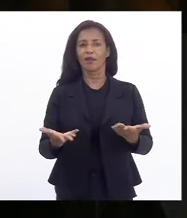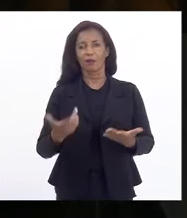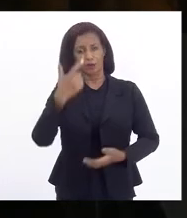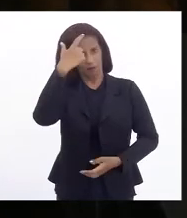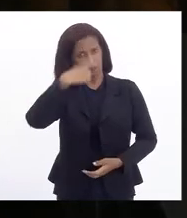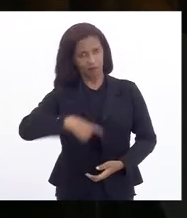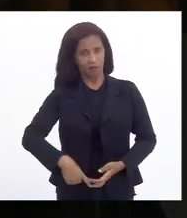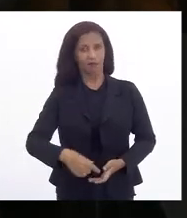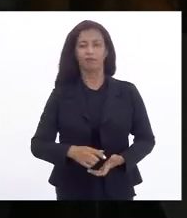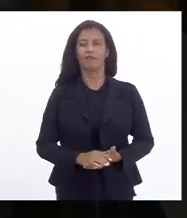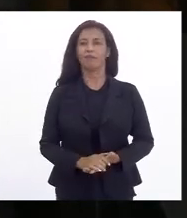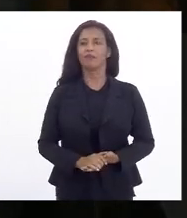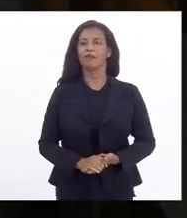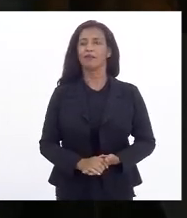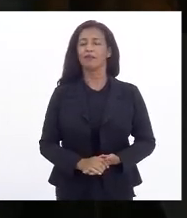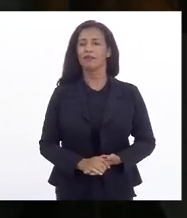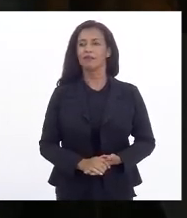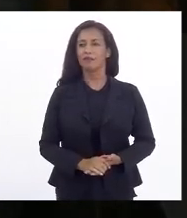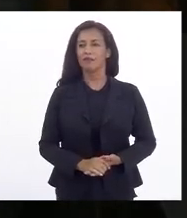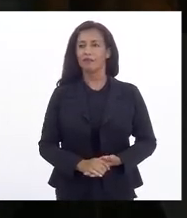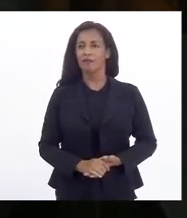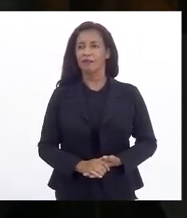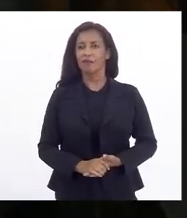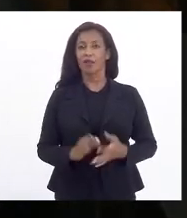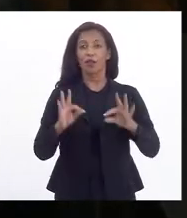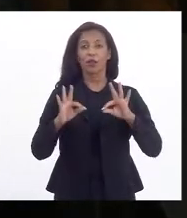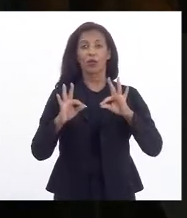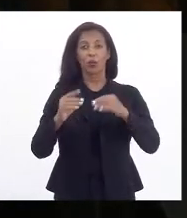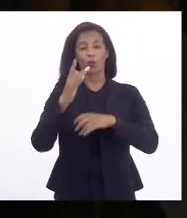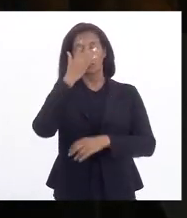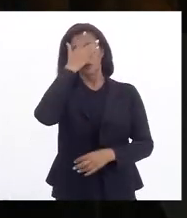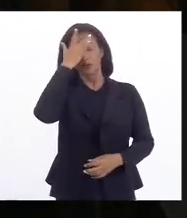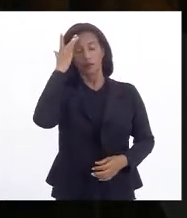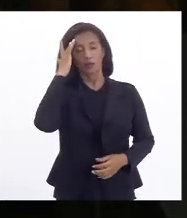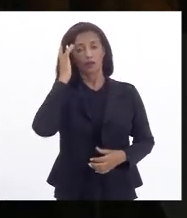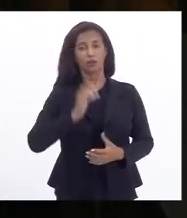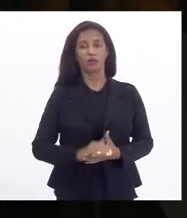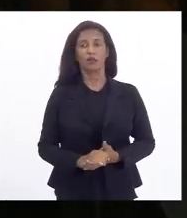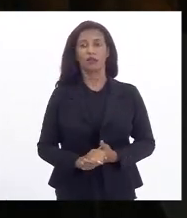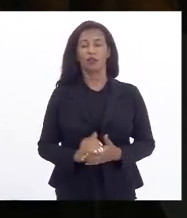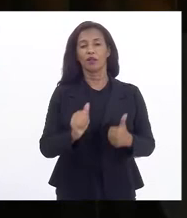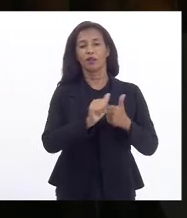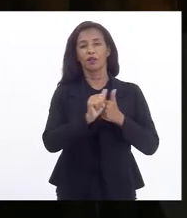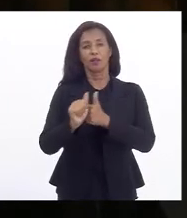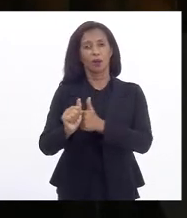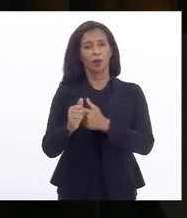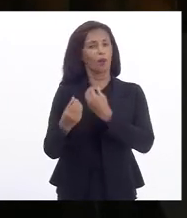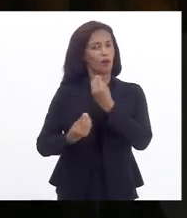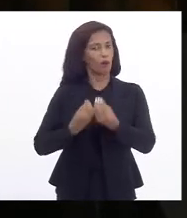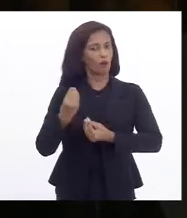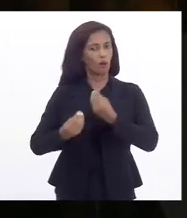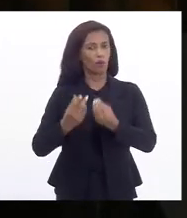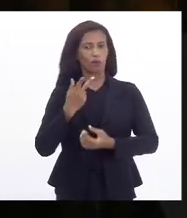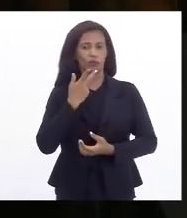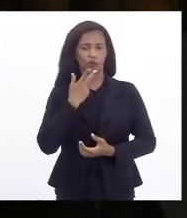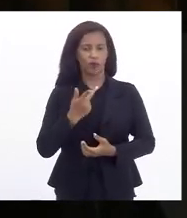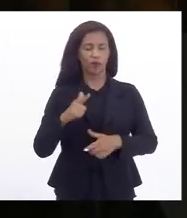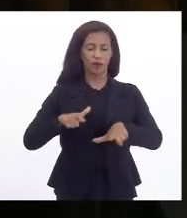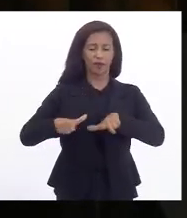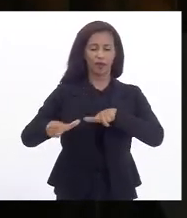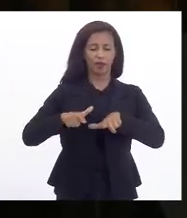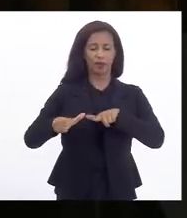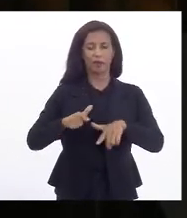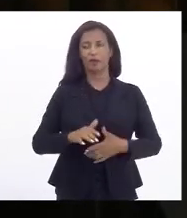fisicamente é todos e todas que nos acompanha Como já disse imprensa e